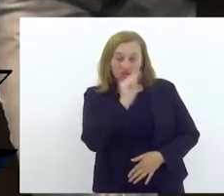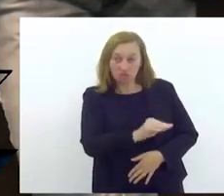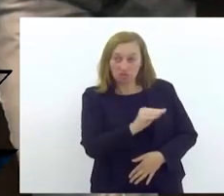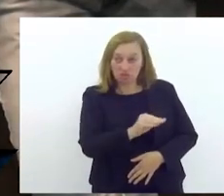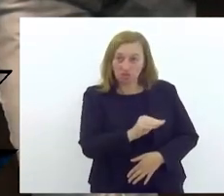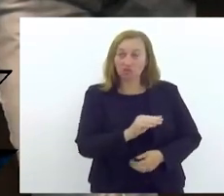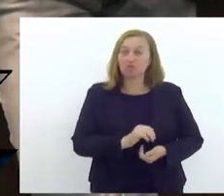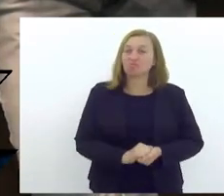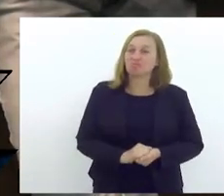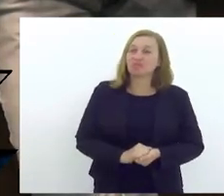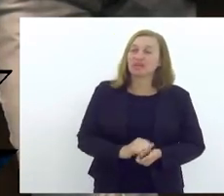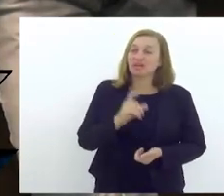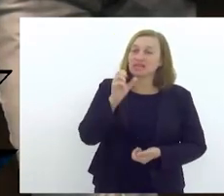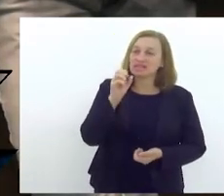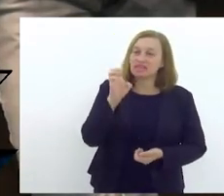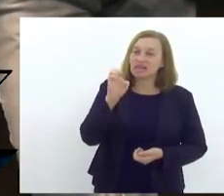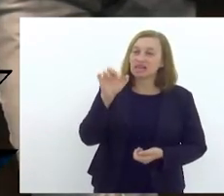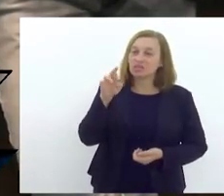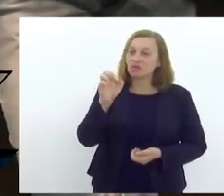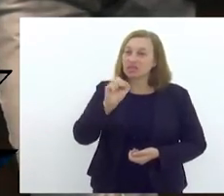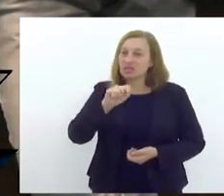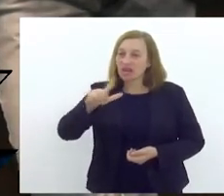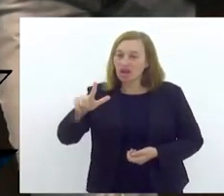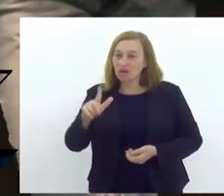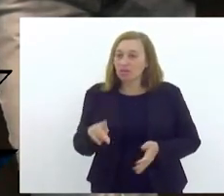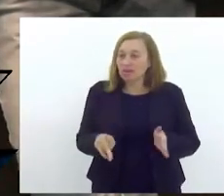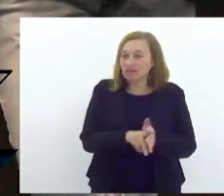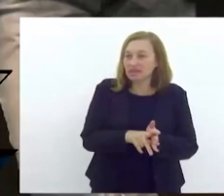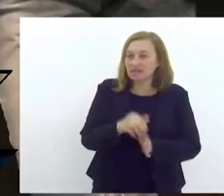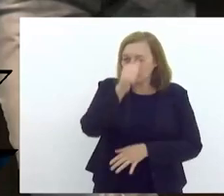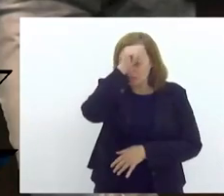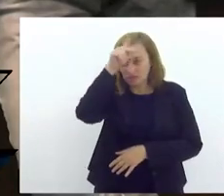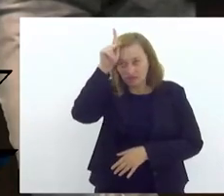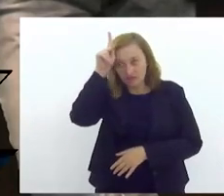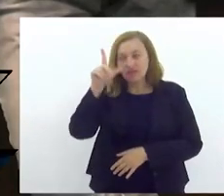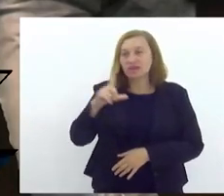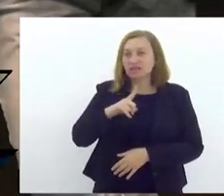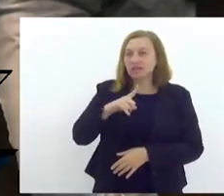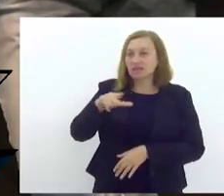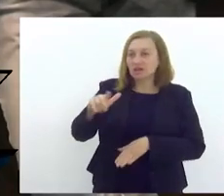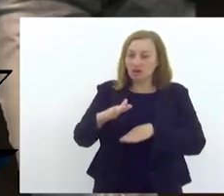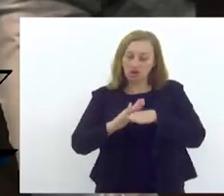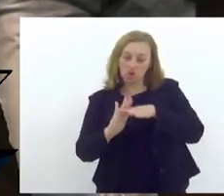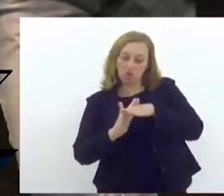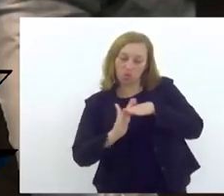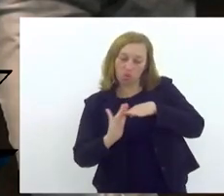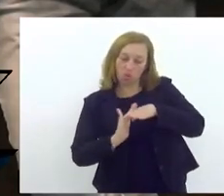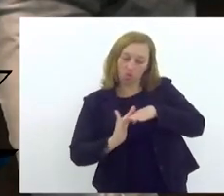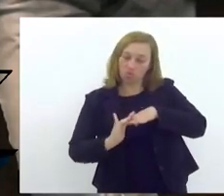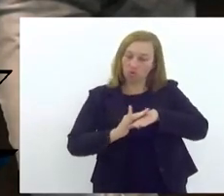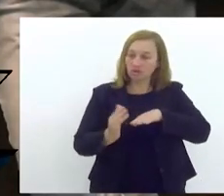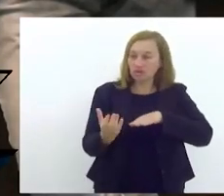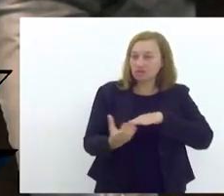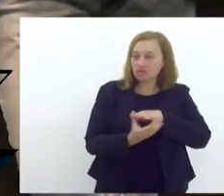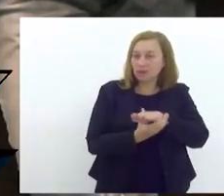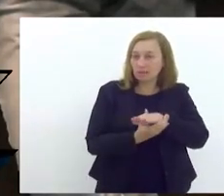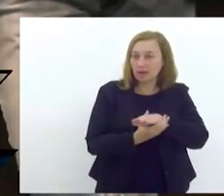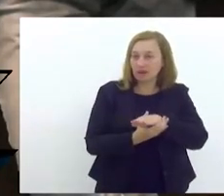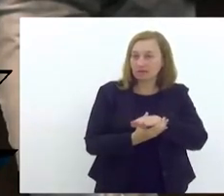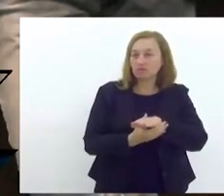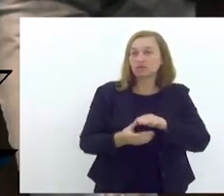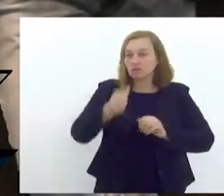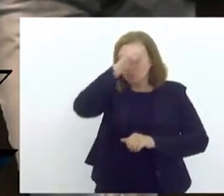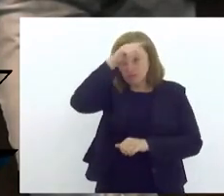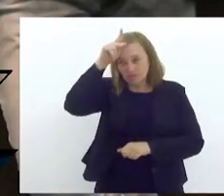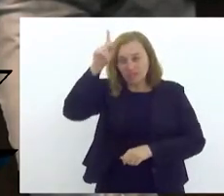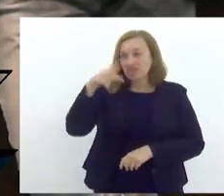tem até um colega dessa casa que tá lá engraxando as botas do prefeito atualmente que teve a pachorra de dizer no